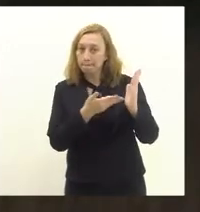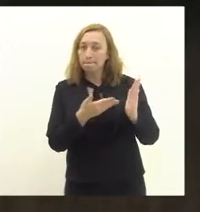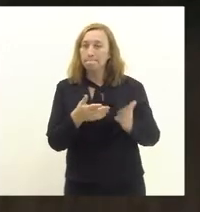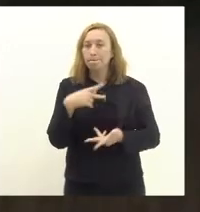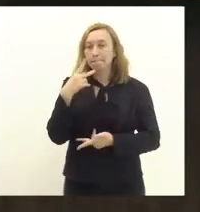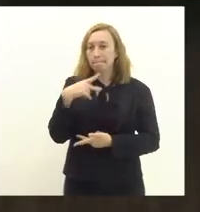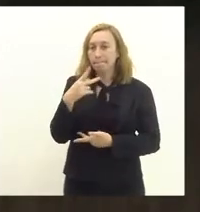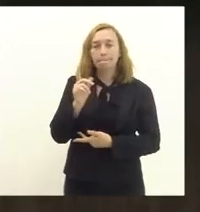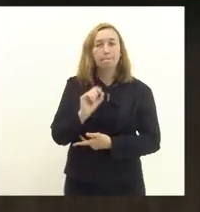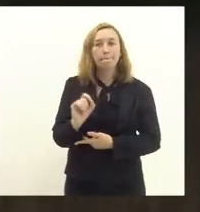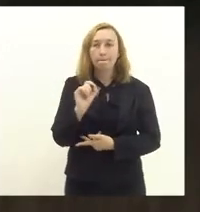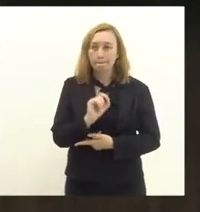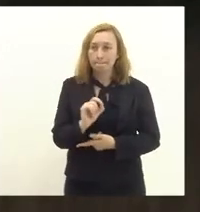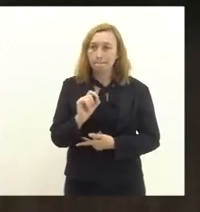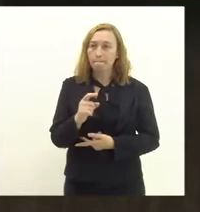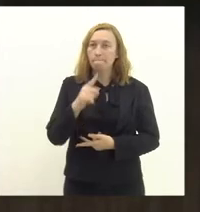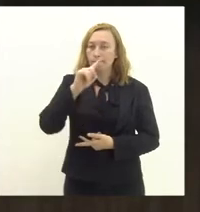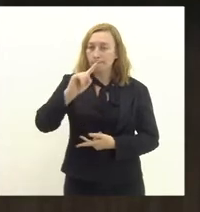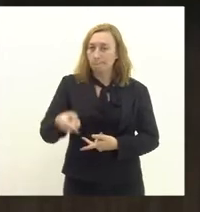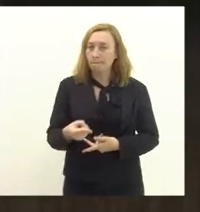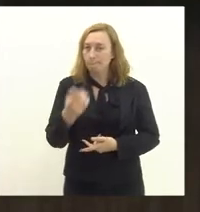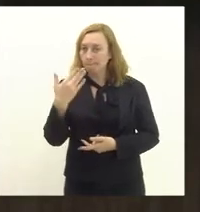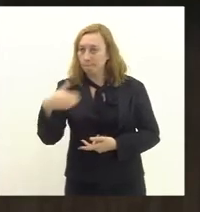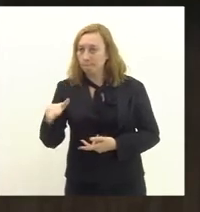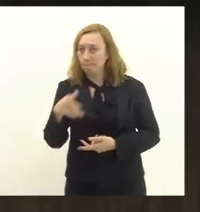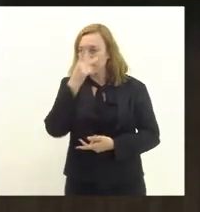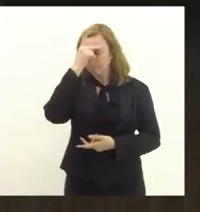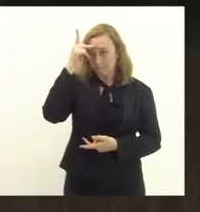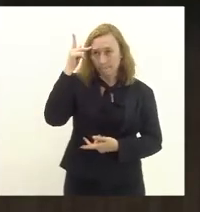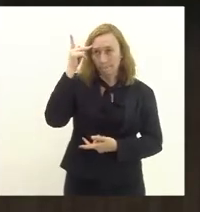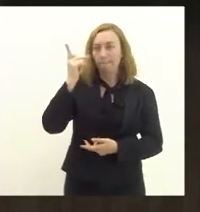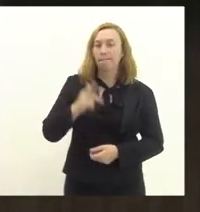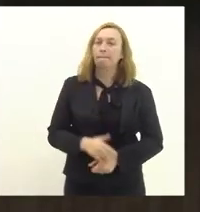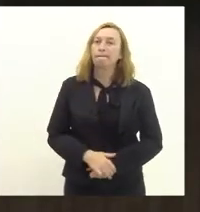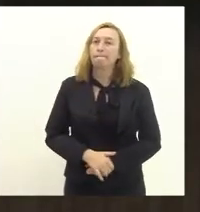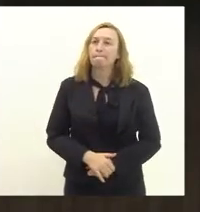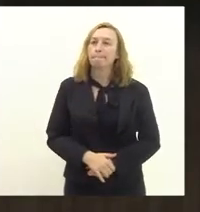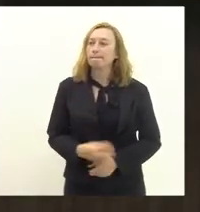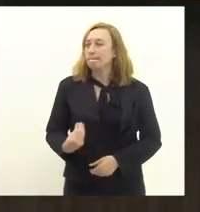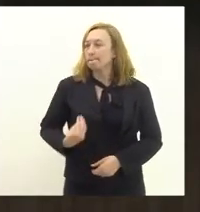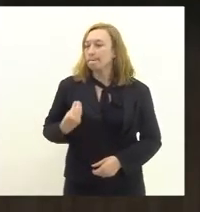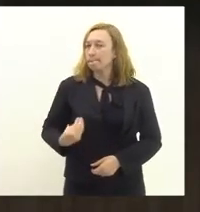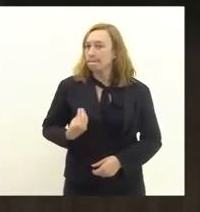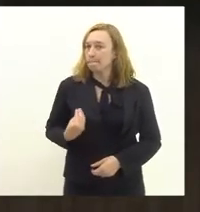falando de 1,5 milhão de pessoas que vivem